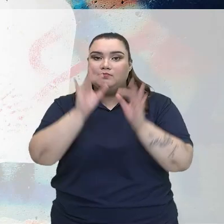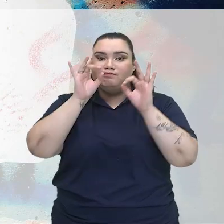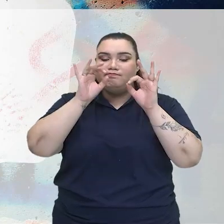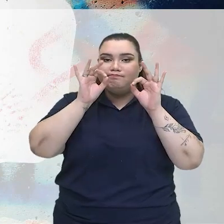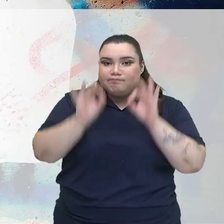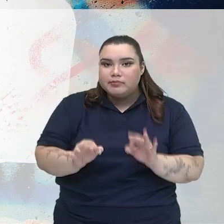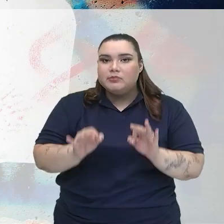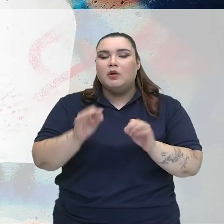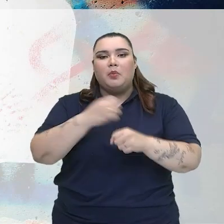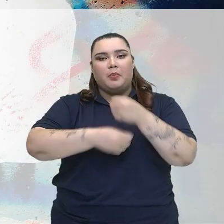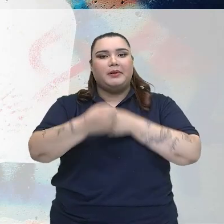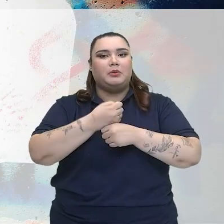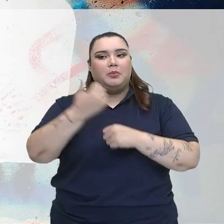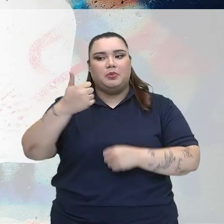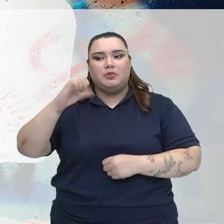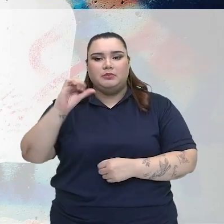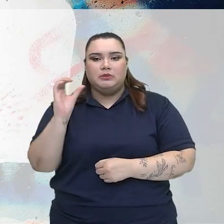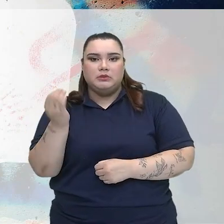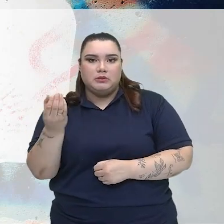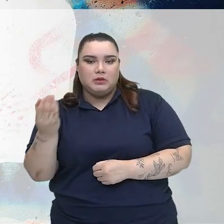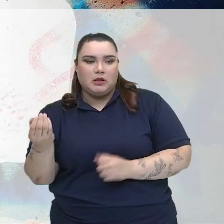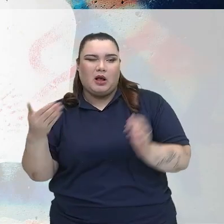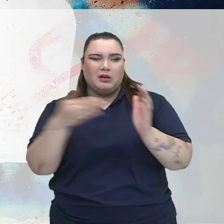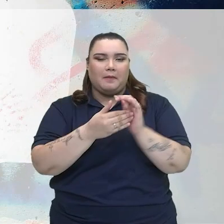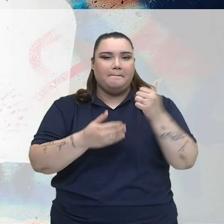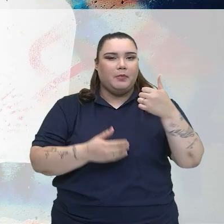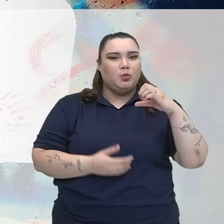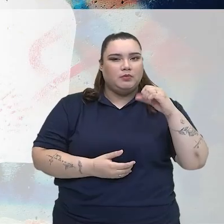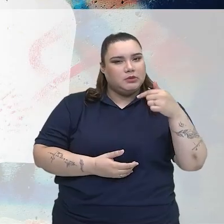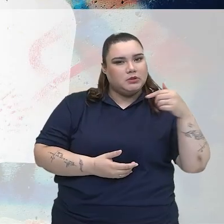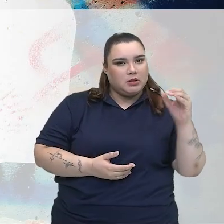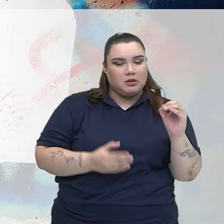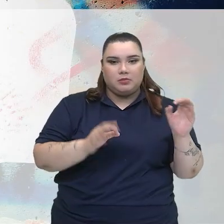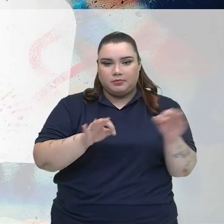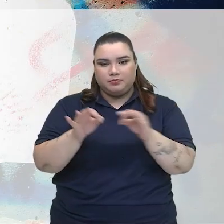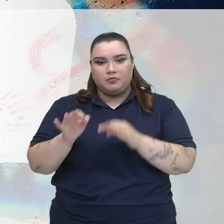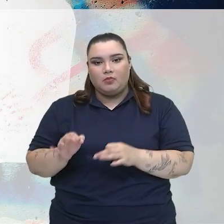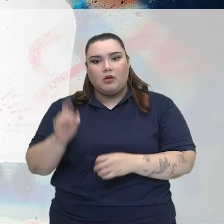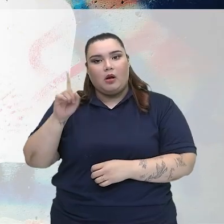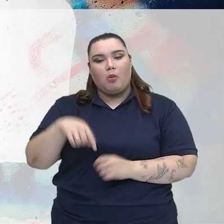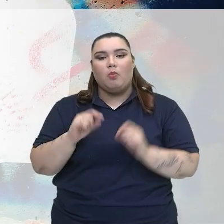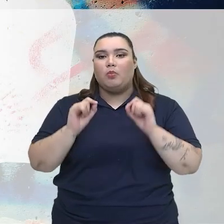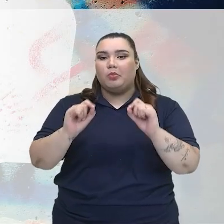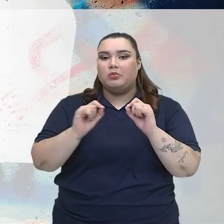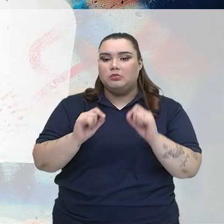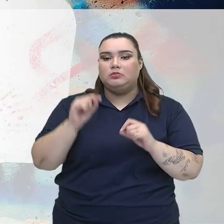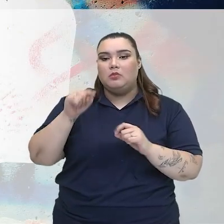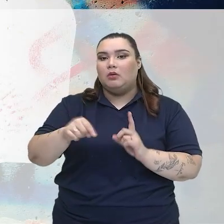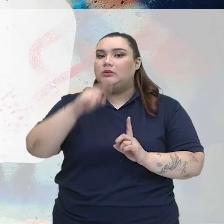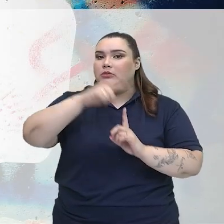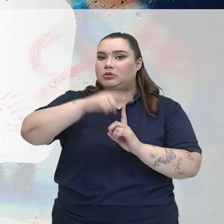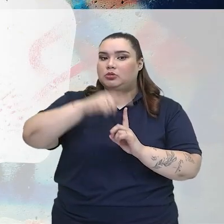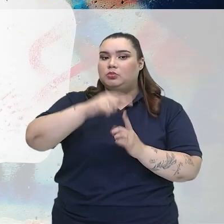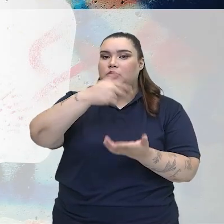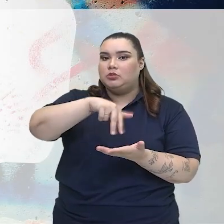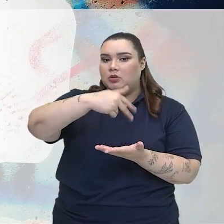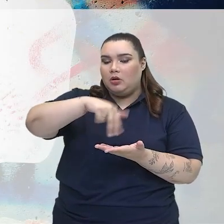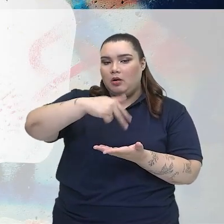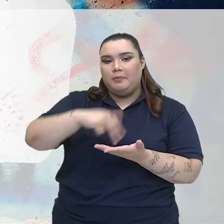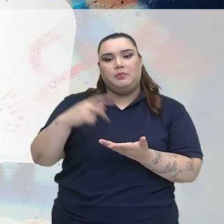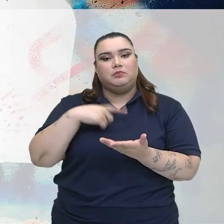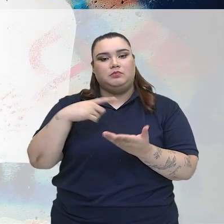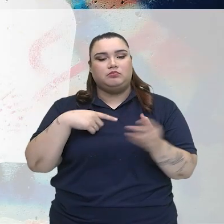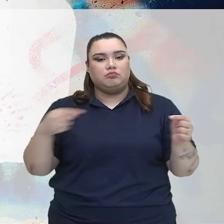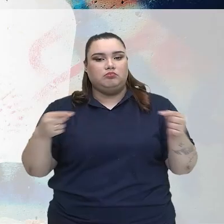justamente nas décadas de 1960 a 1970, que foi justamente quando esse estilo de dança se